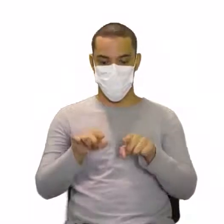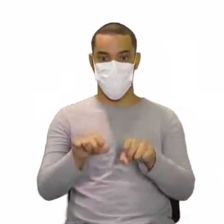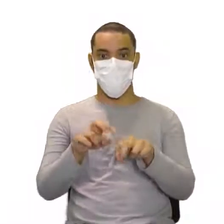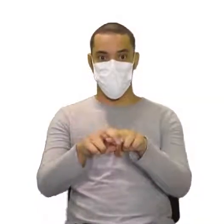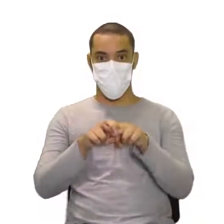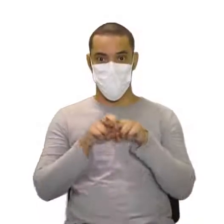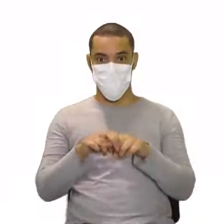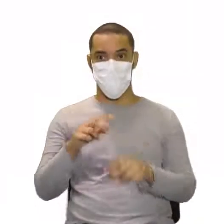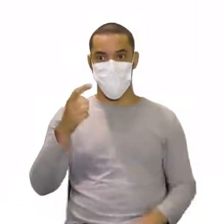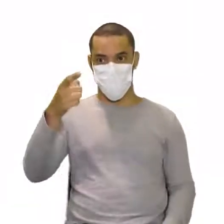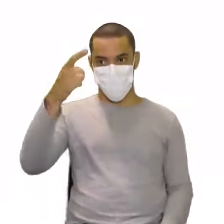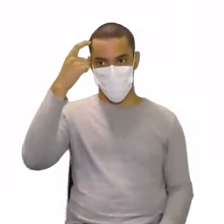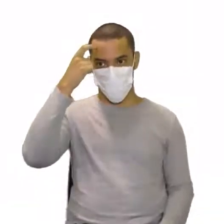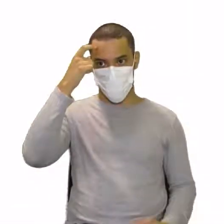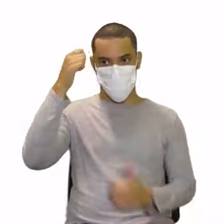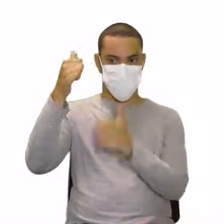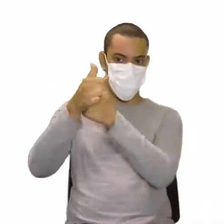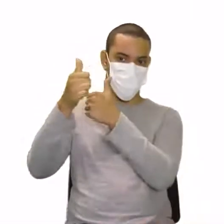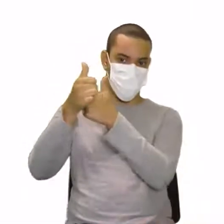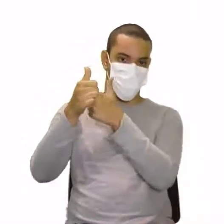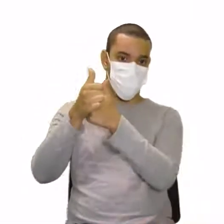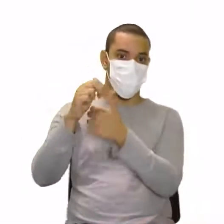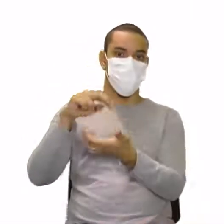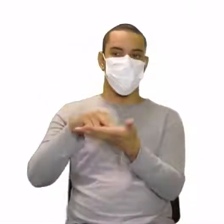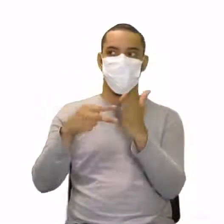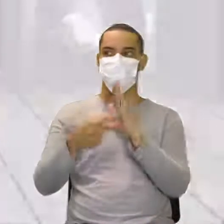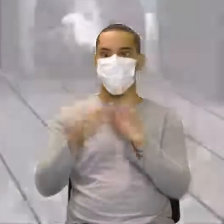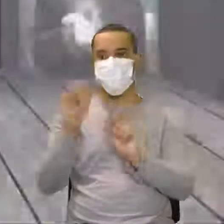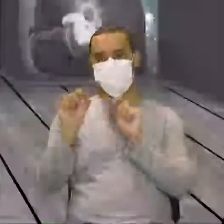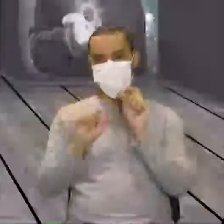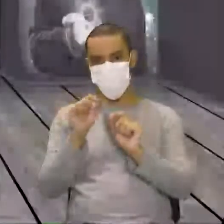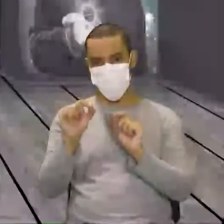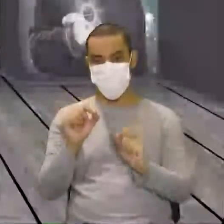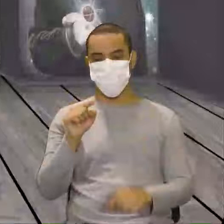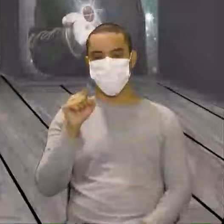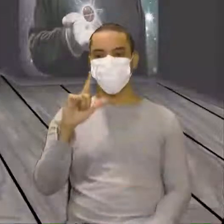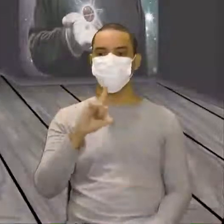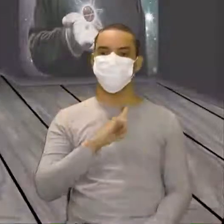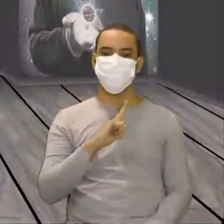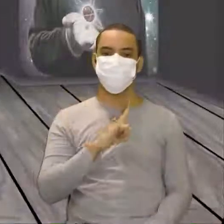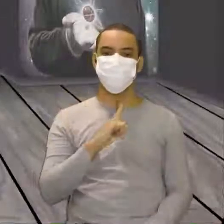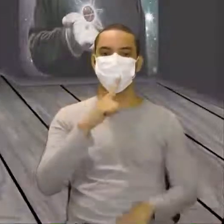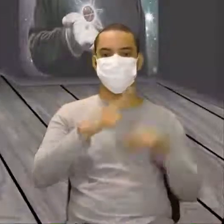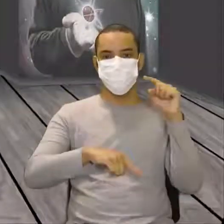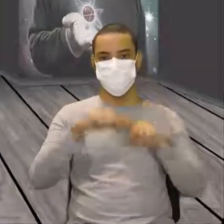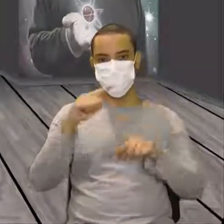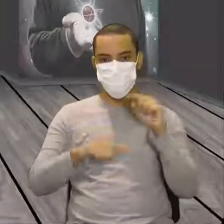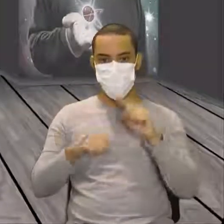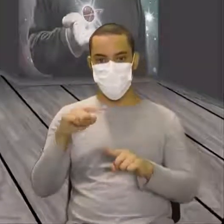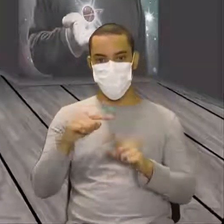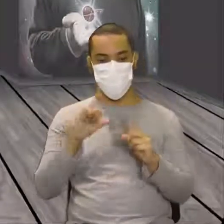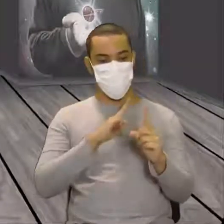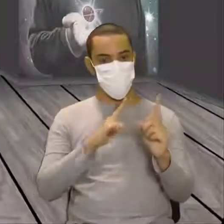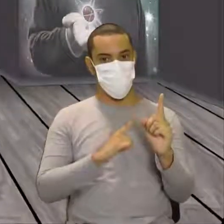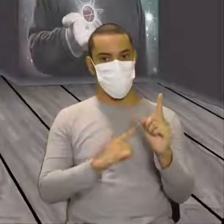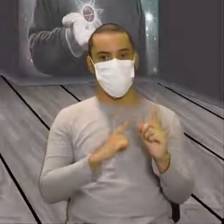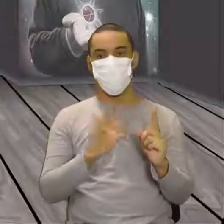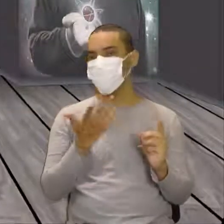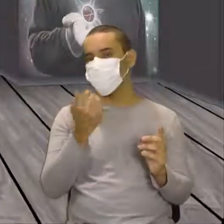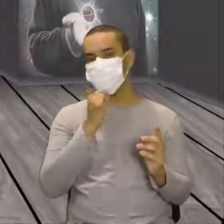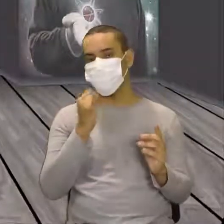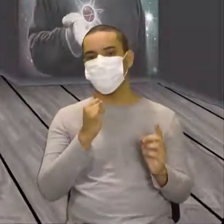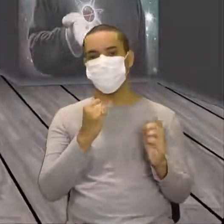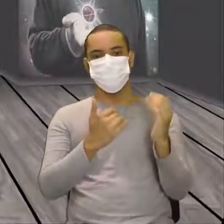você pensar, pessoal, olha só. Se você tem um objeto, está aqui, essa espira, vamos dizer